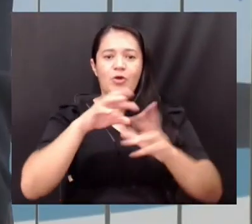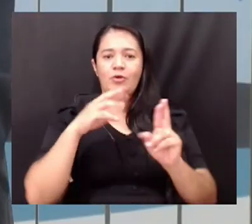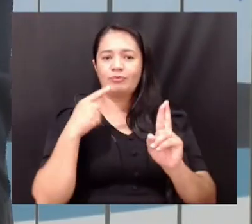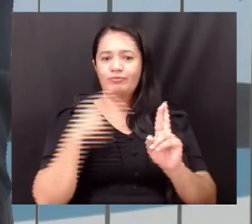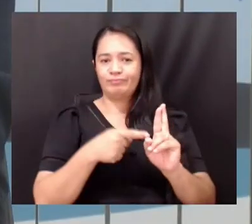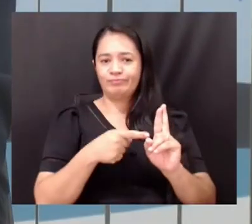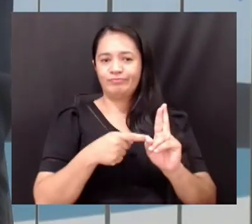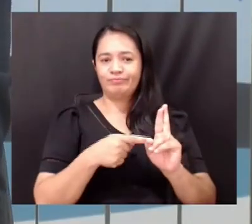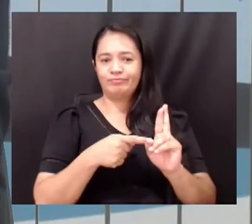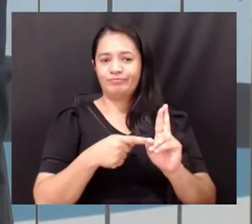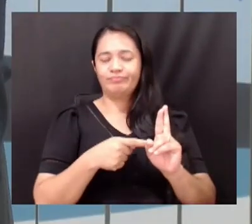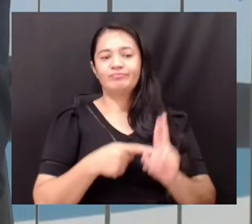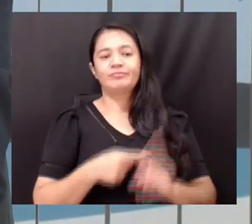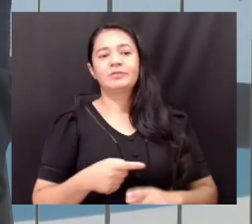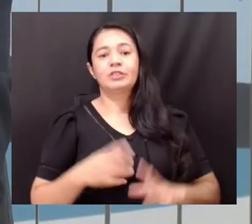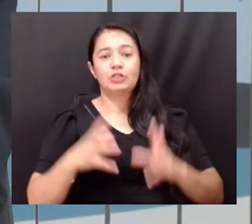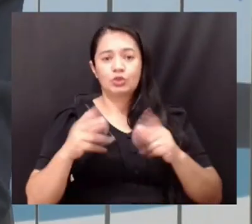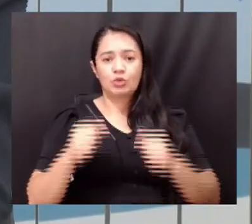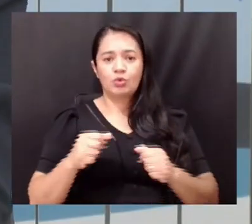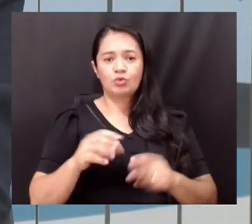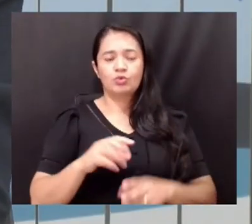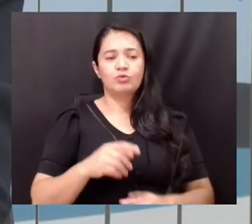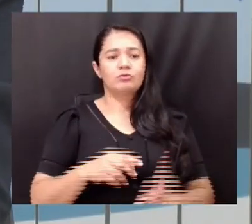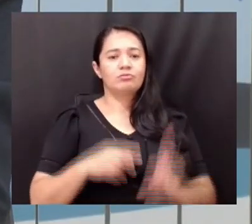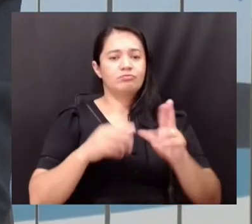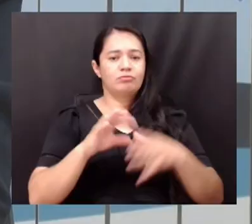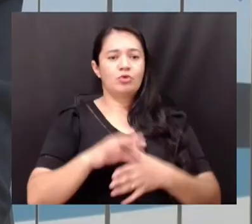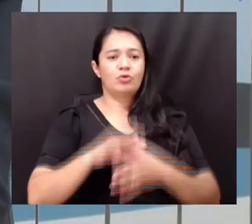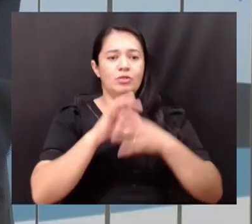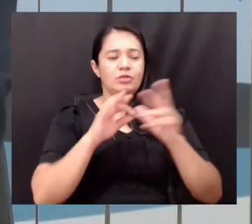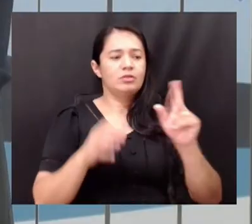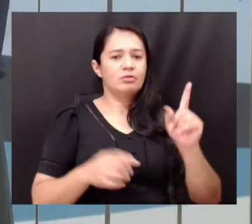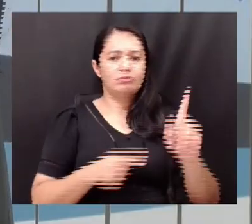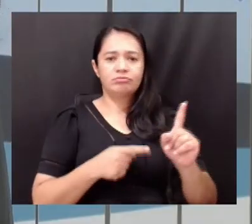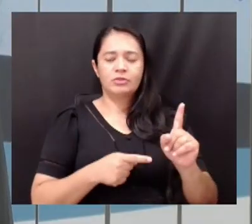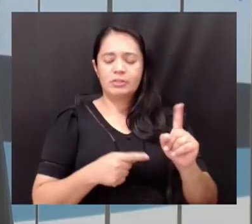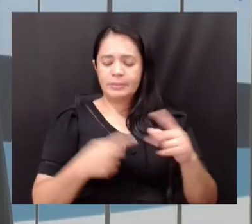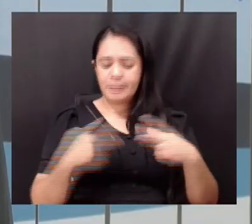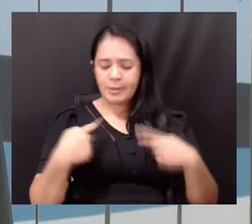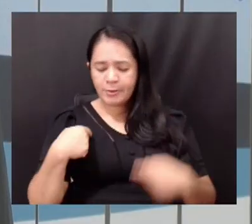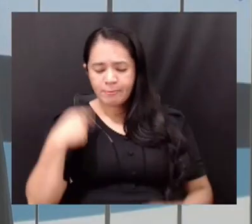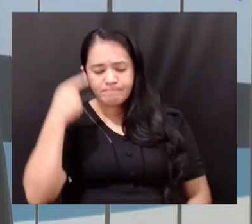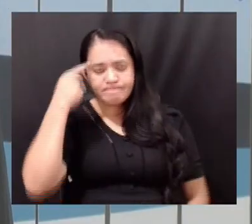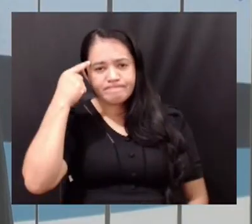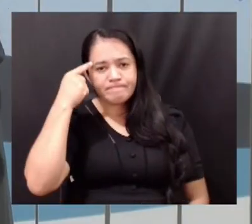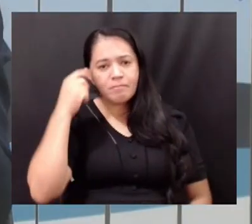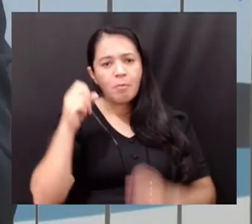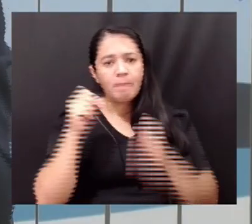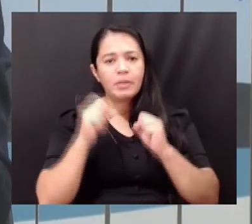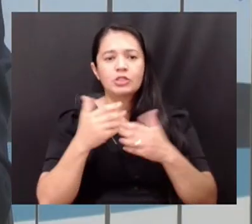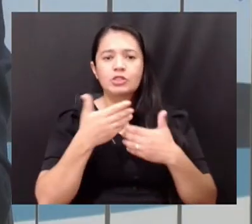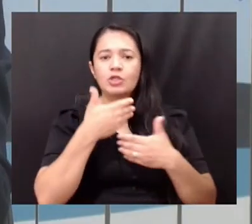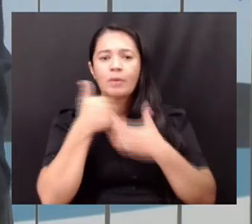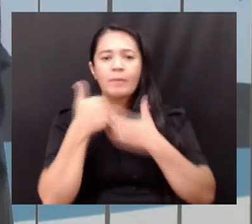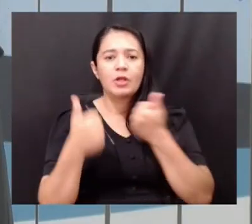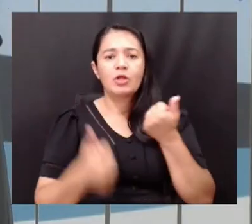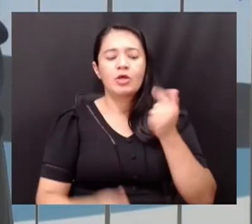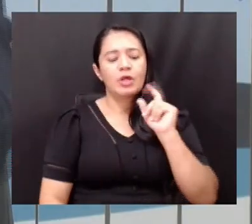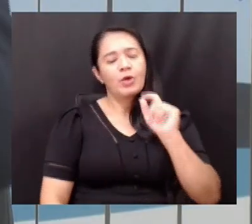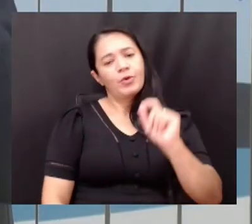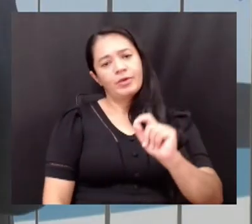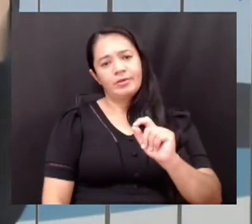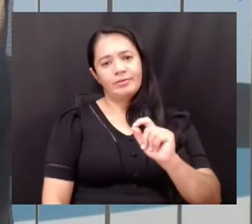os líderes se olharem e perceberem o que eu posso melhorar, mesmo às vezes num ambiente sob pressão, o